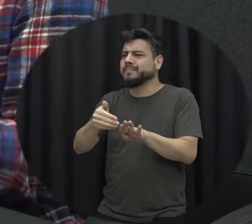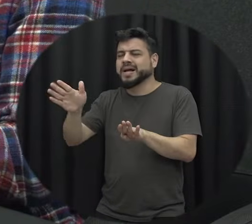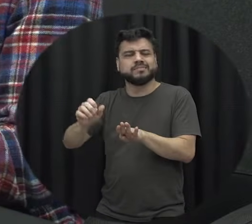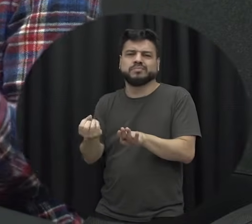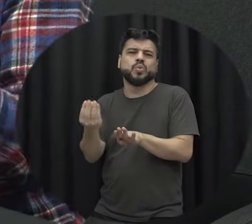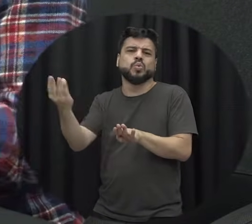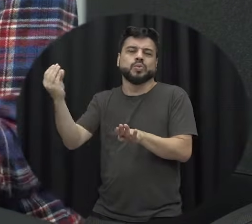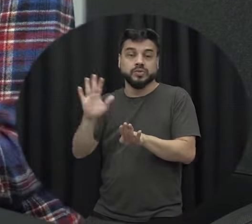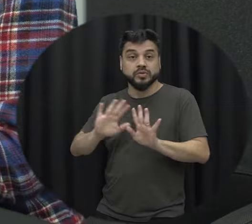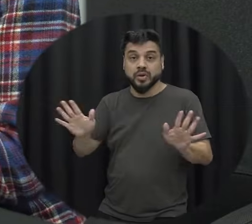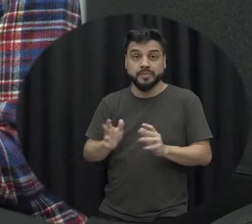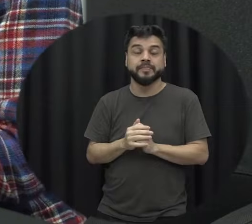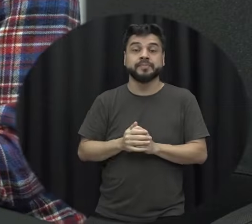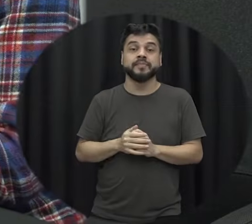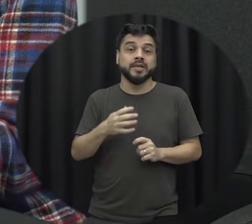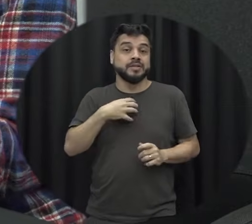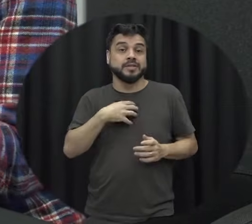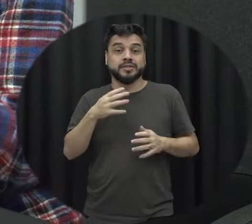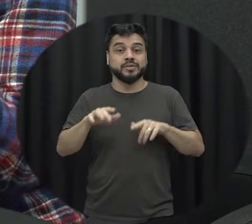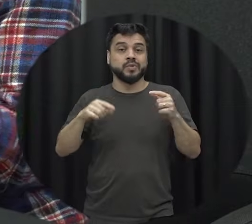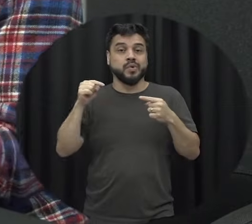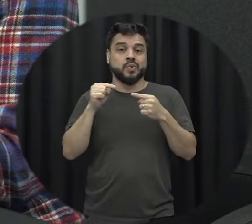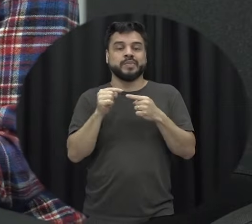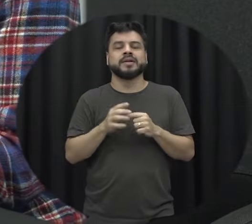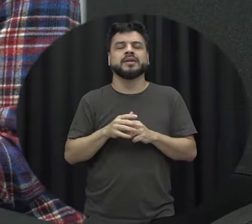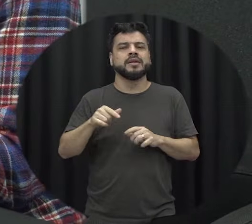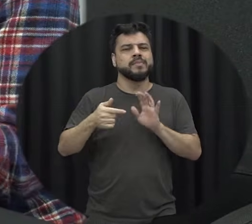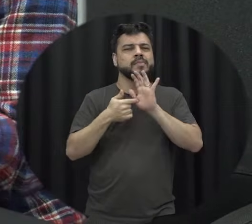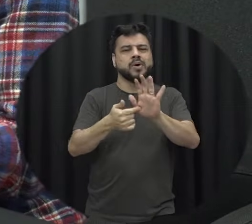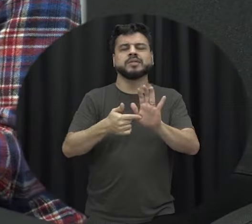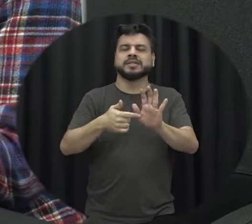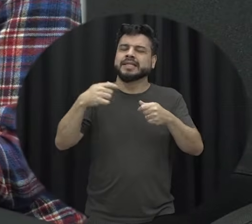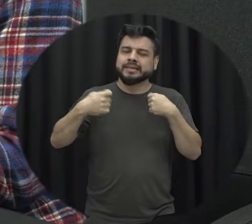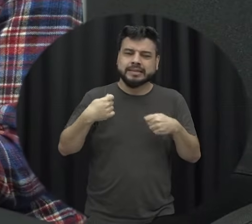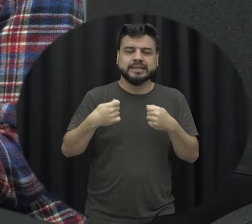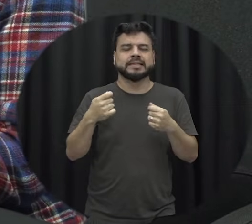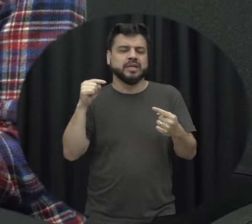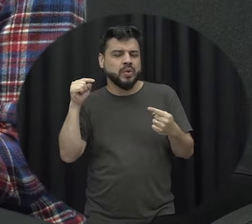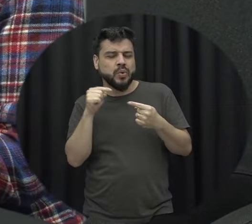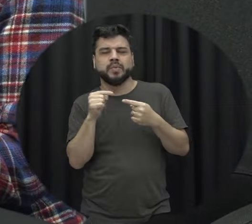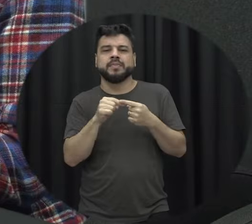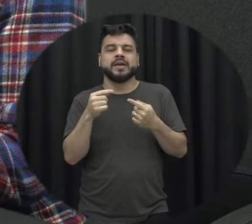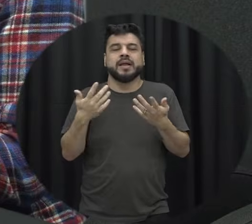isso mostra para a gente que, na verdade, vai depender da necessidade e do interesse.